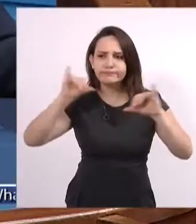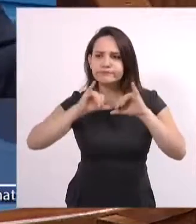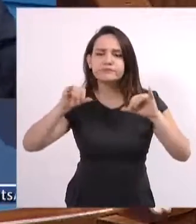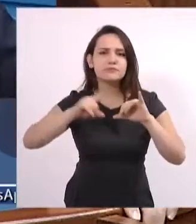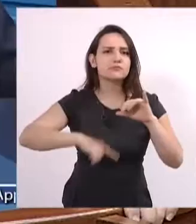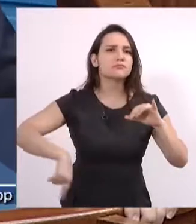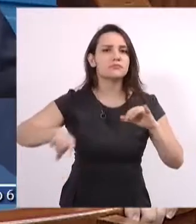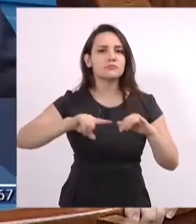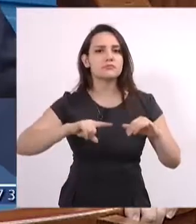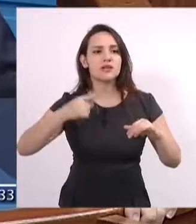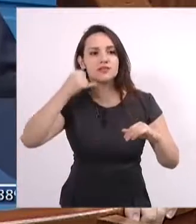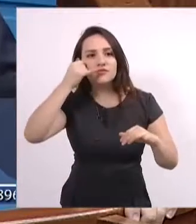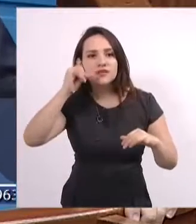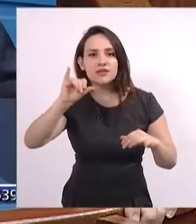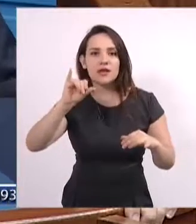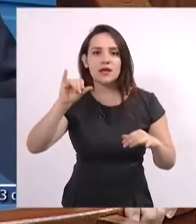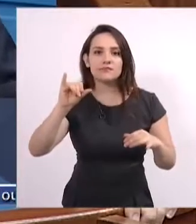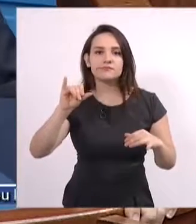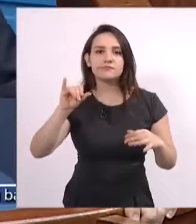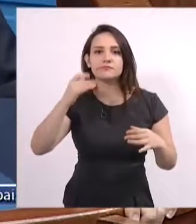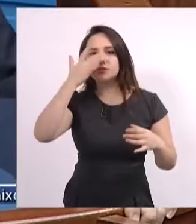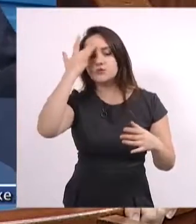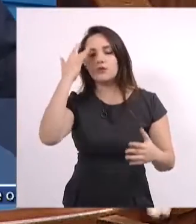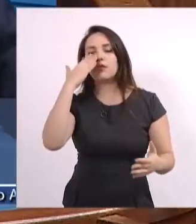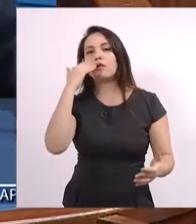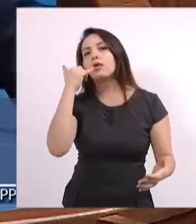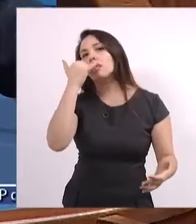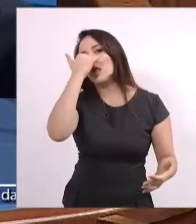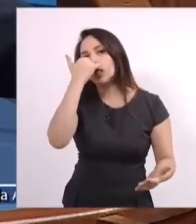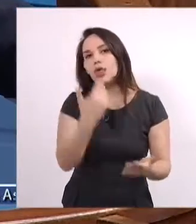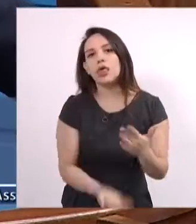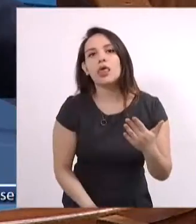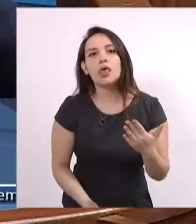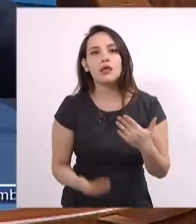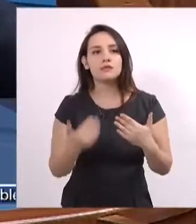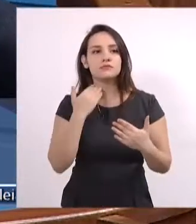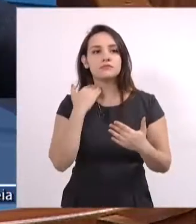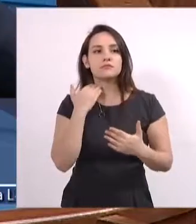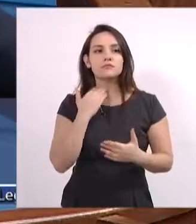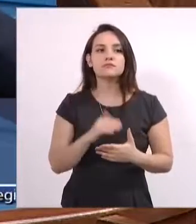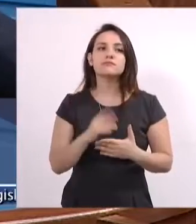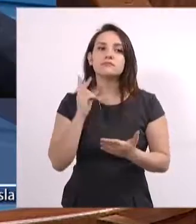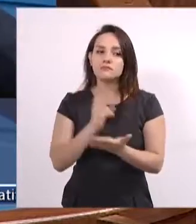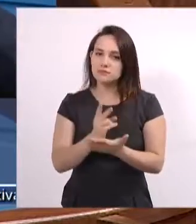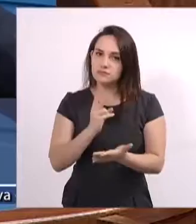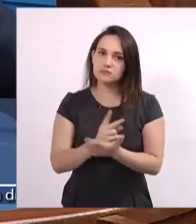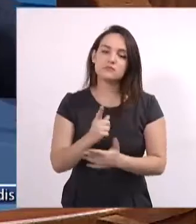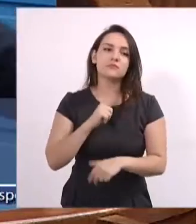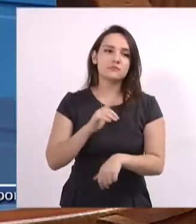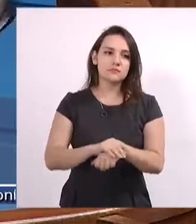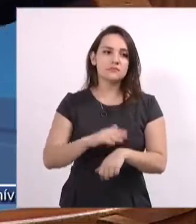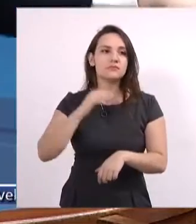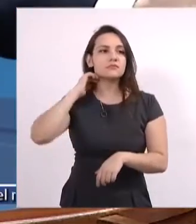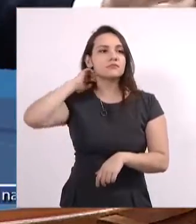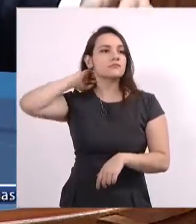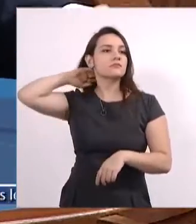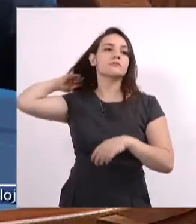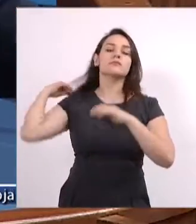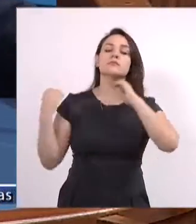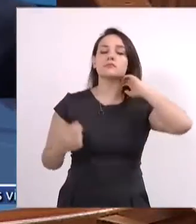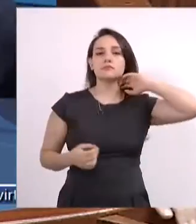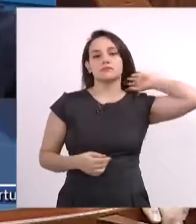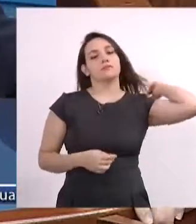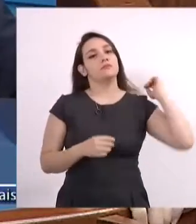ao golpe, né, o golpe financeiro, que é cada dia mais frequente nos idosos, e nós temos